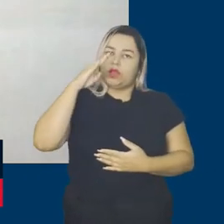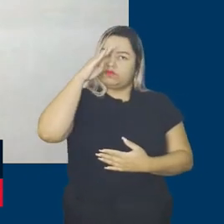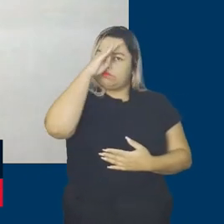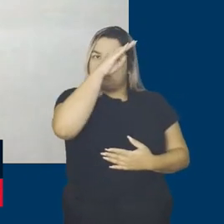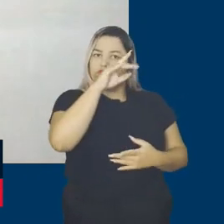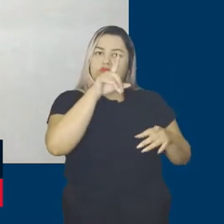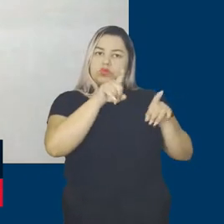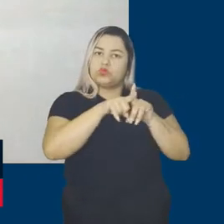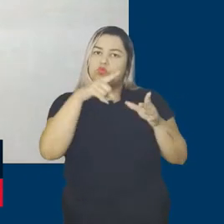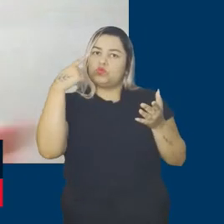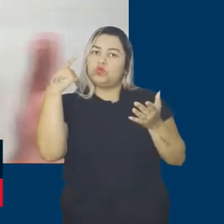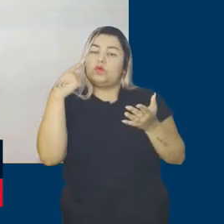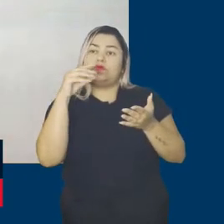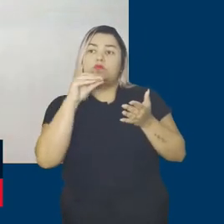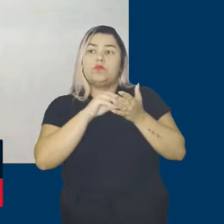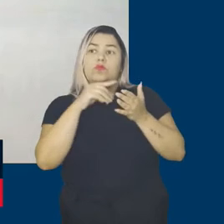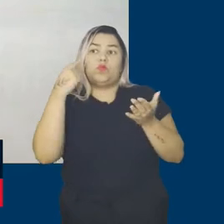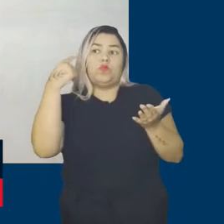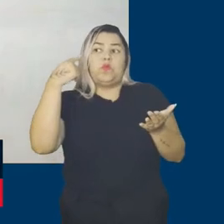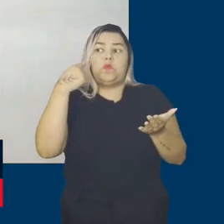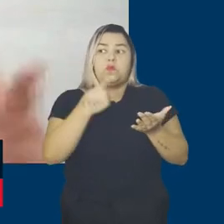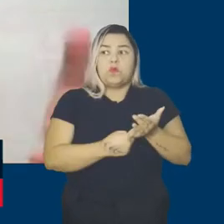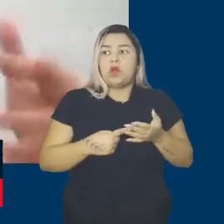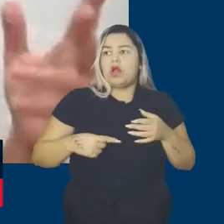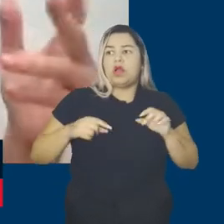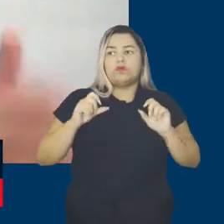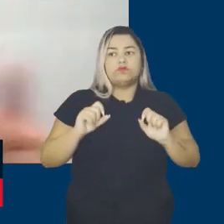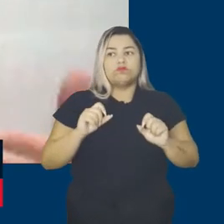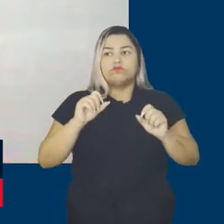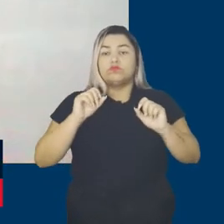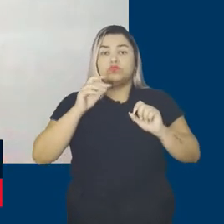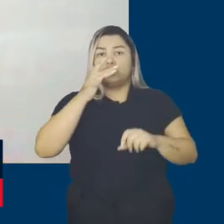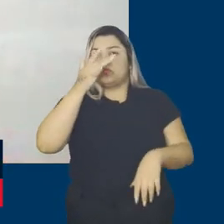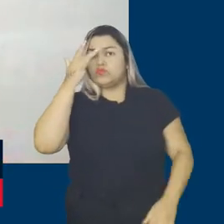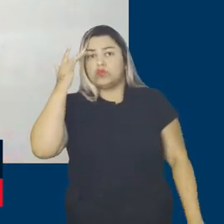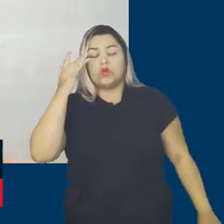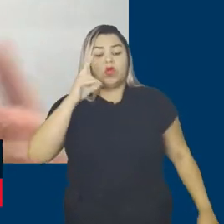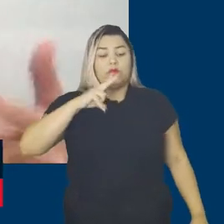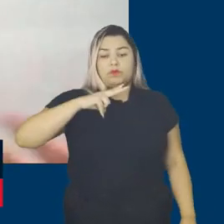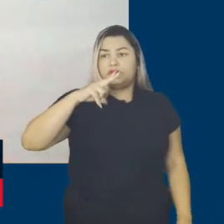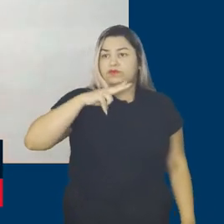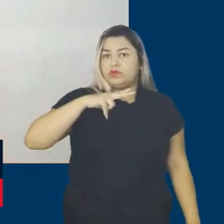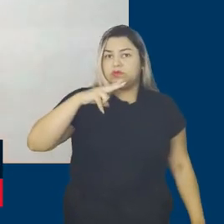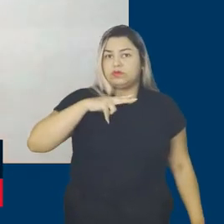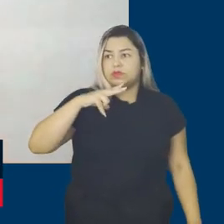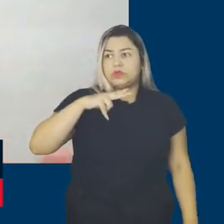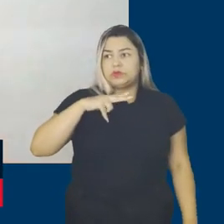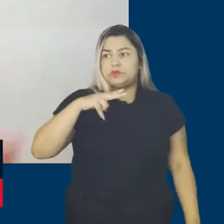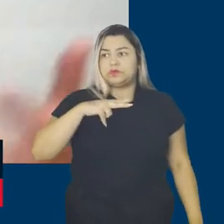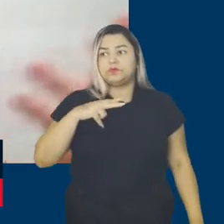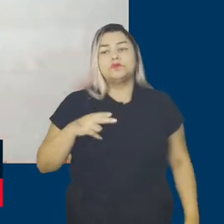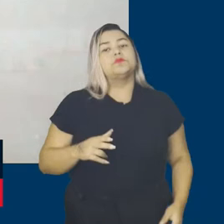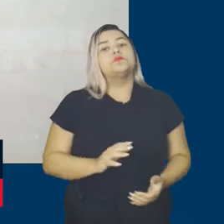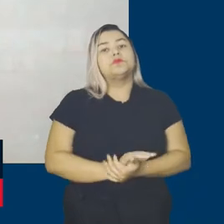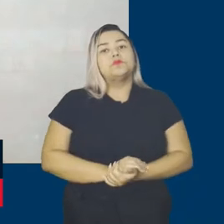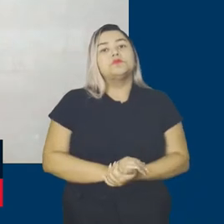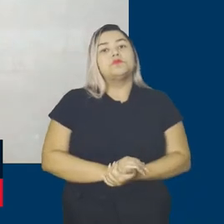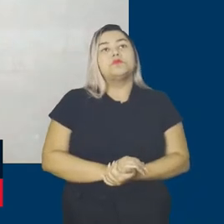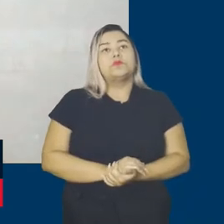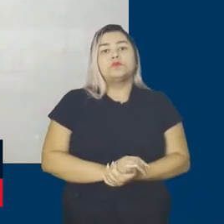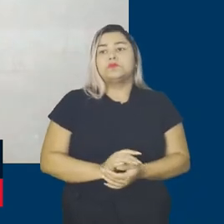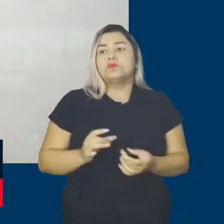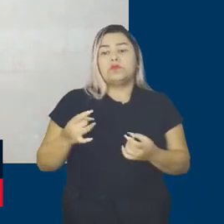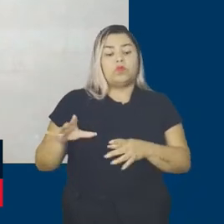de cumprir um papel, passou a somente ser um agente privatizante, desestatizante, deixou não só